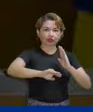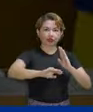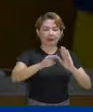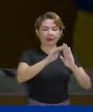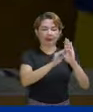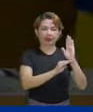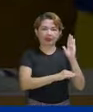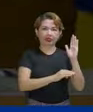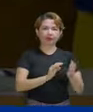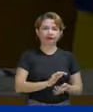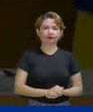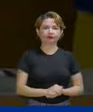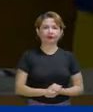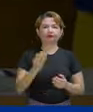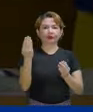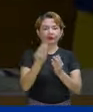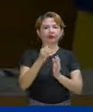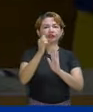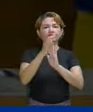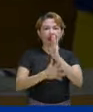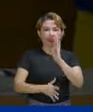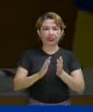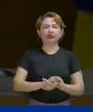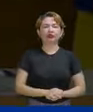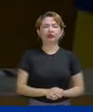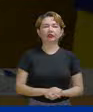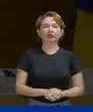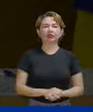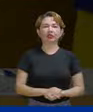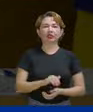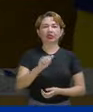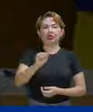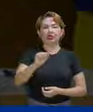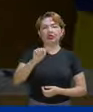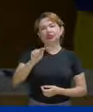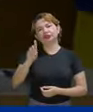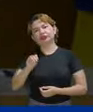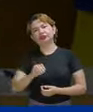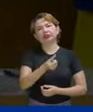pauta desembargo da declaração no embargo da declaração NAGE